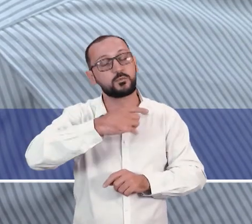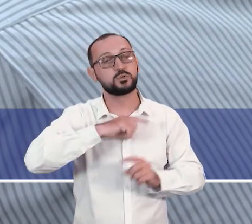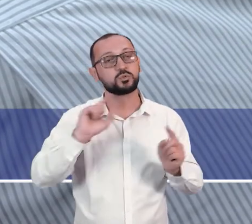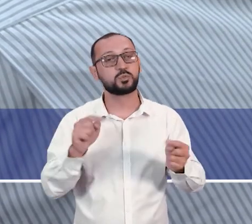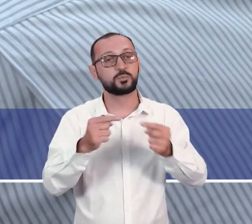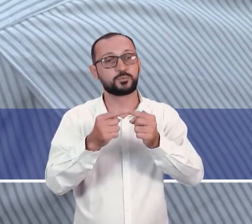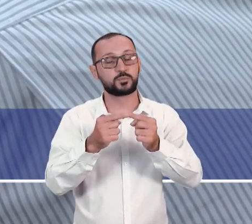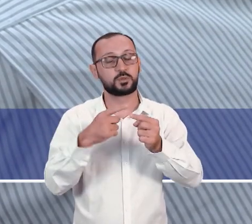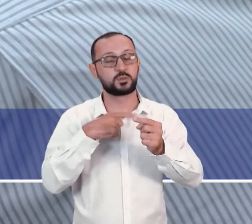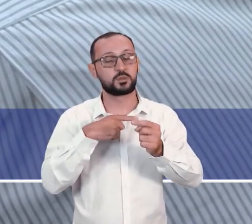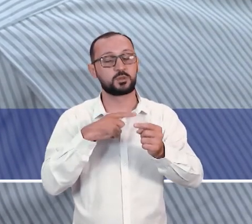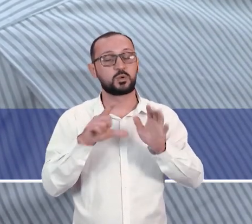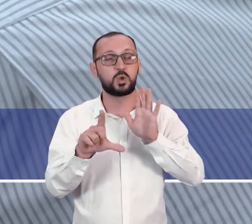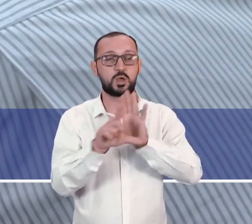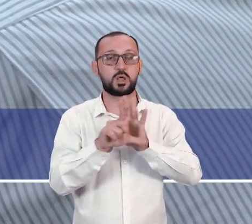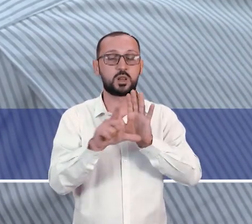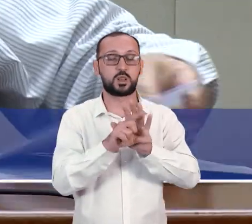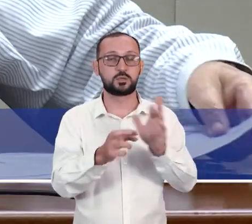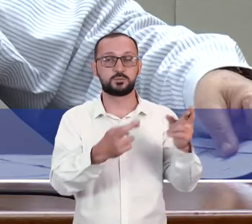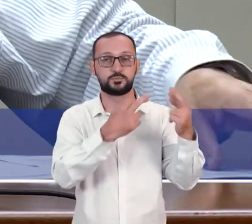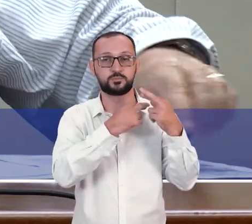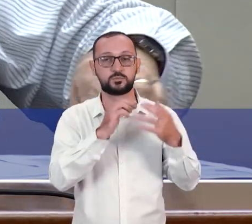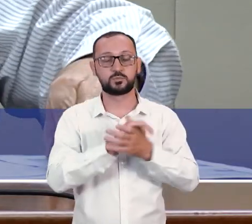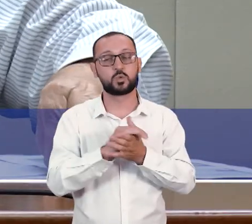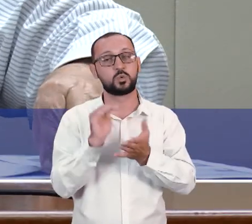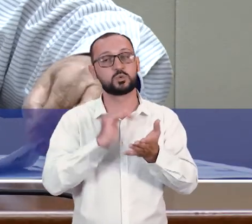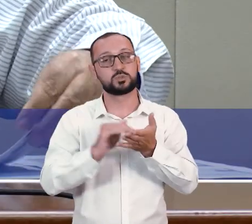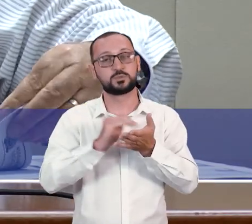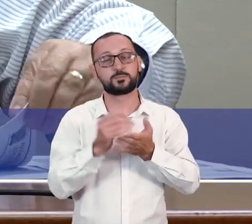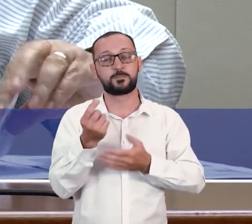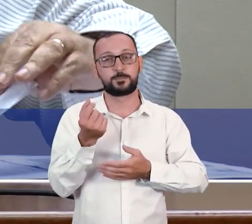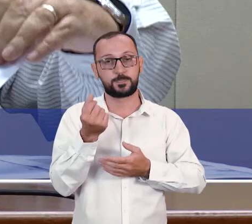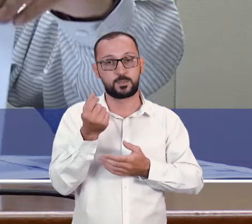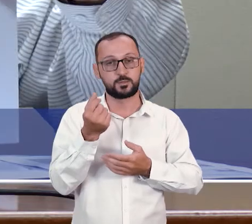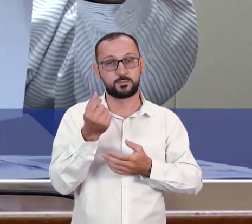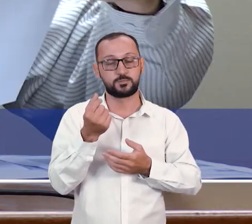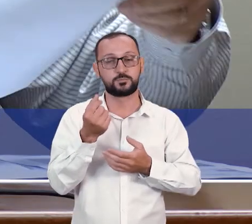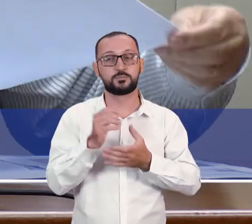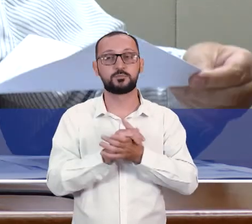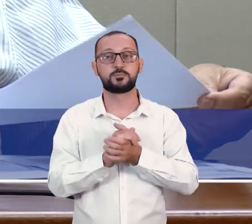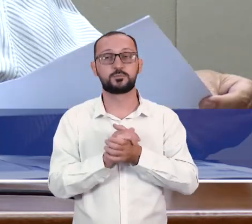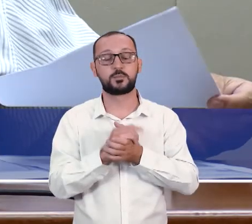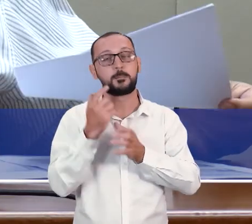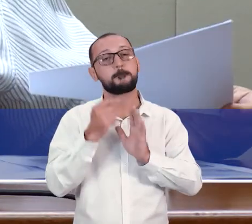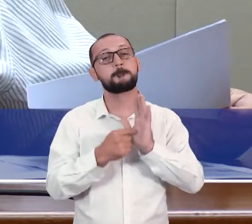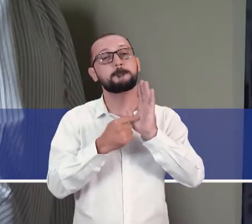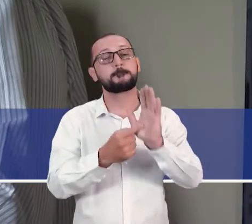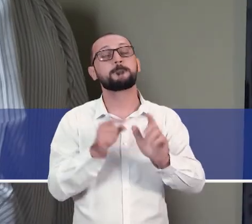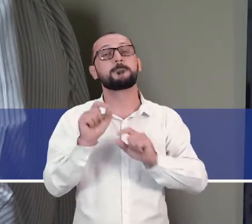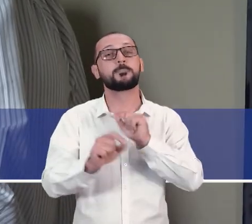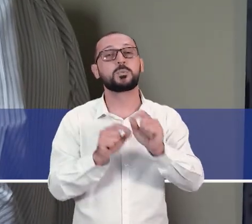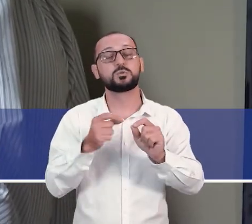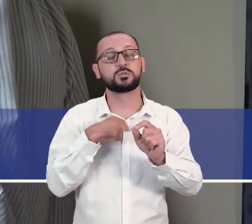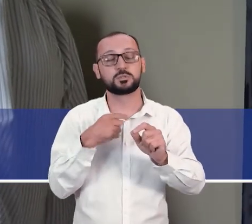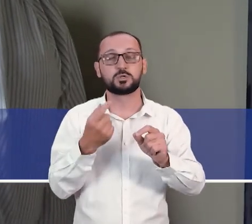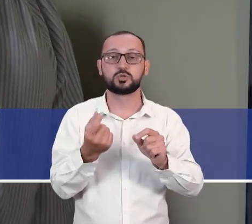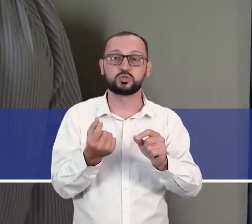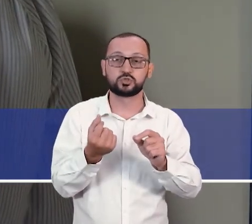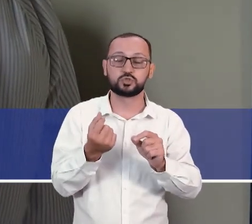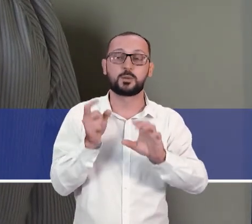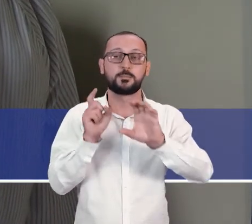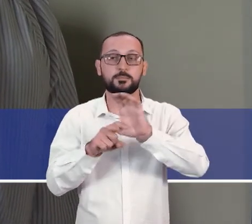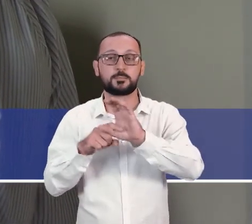obrigada a prestar contas de acordo com a LRF. O secretário de Finanças e Orçamento do Legislativo, Jericó Vieira, indica que mesmo